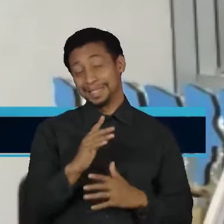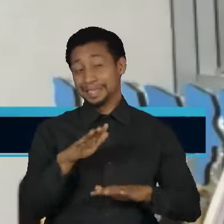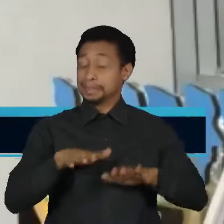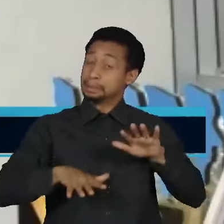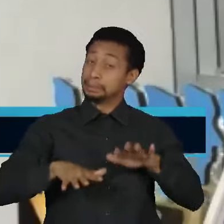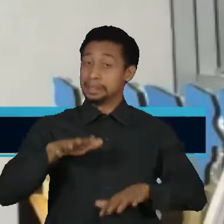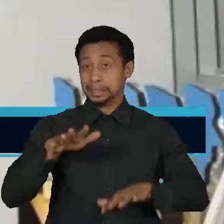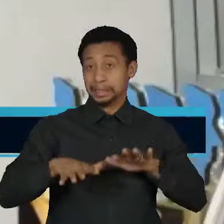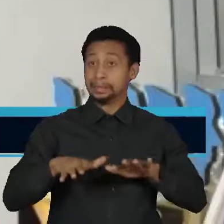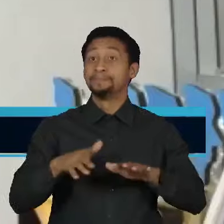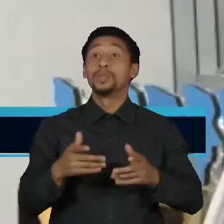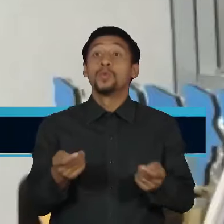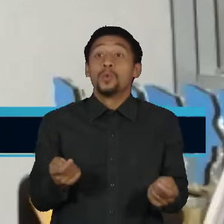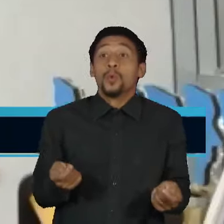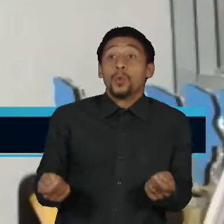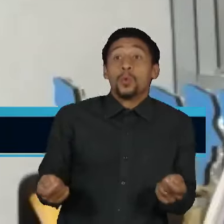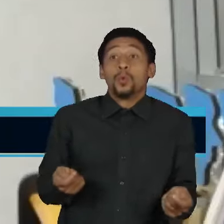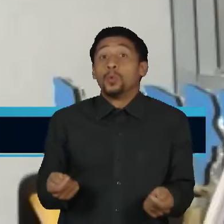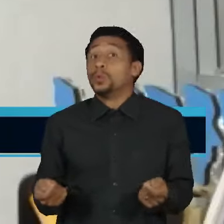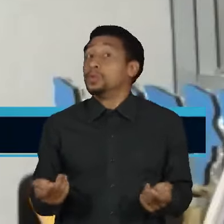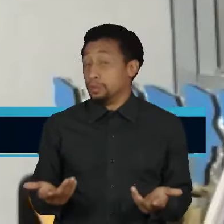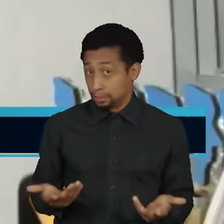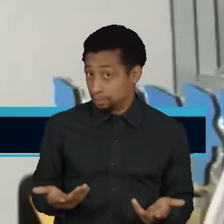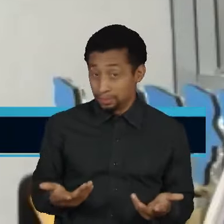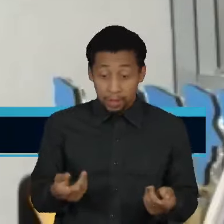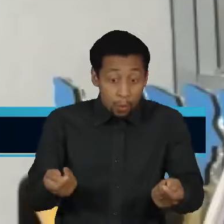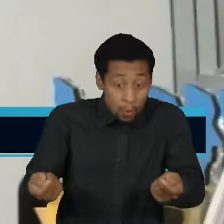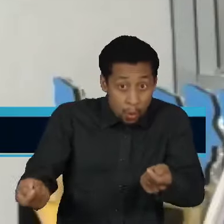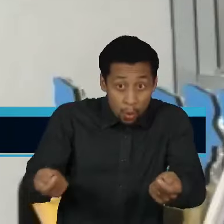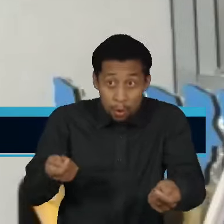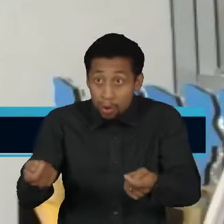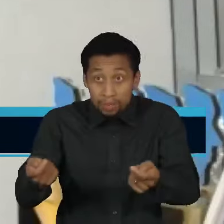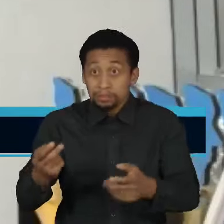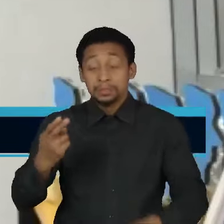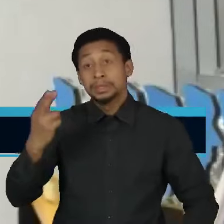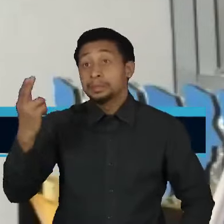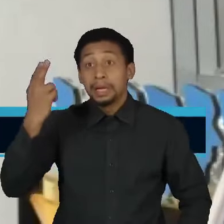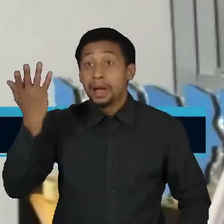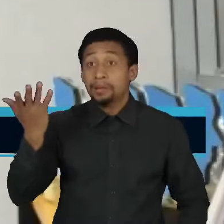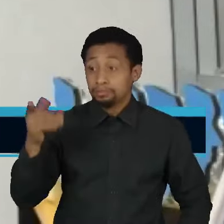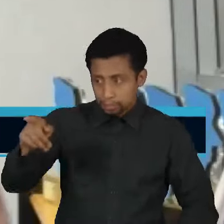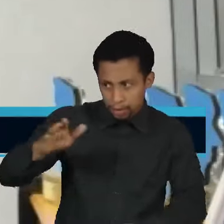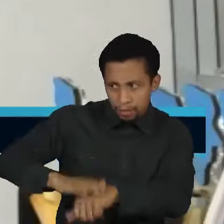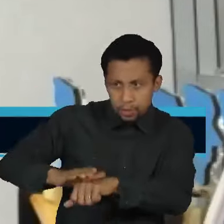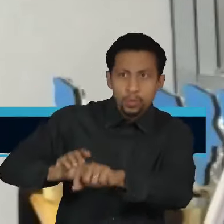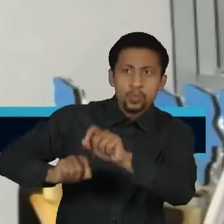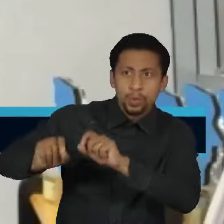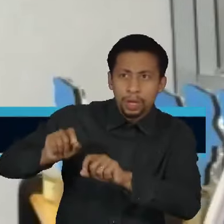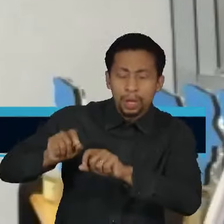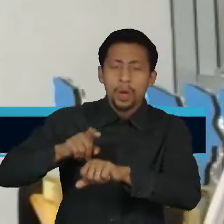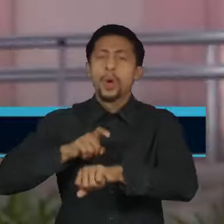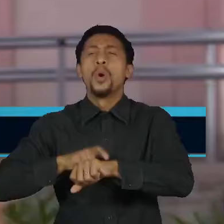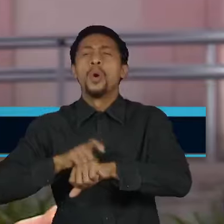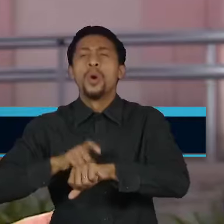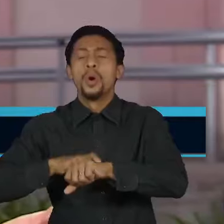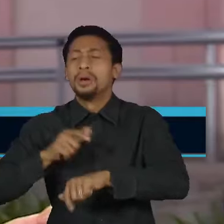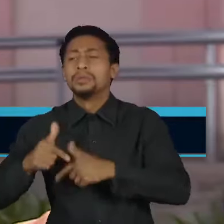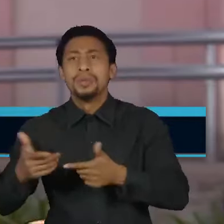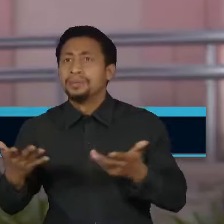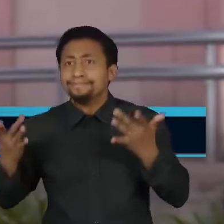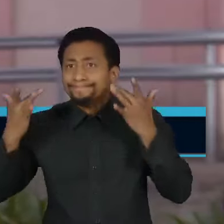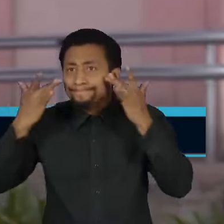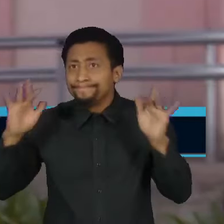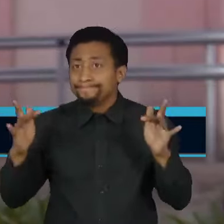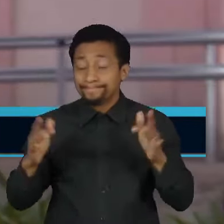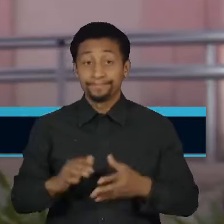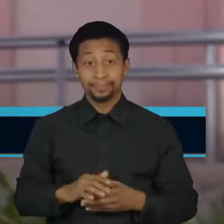é a questão do controle. Você tem muito menos controle do que essa pessoa está fazendo, em que horas ela está fazendo. E quem não